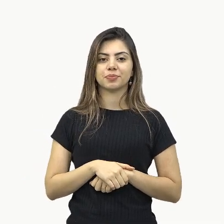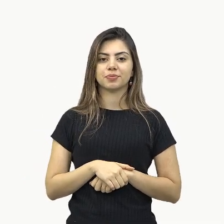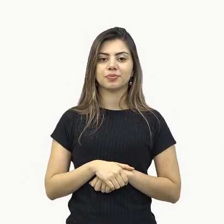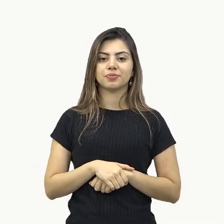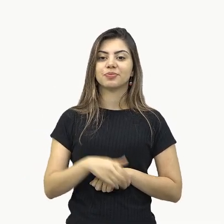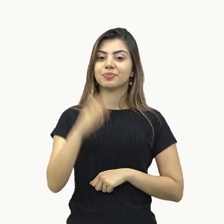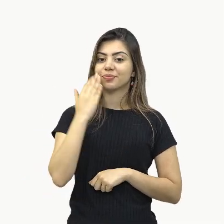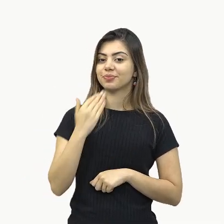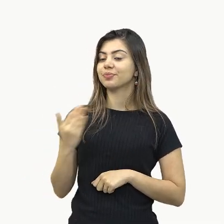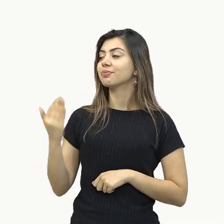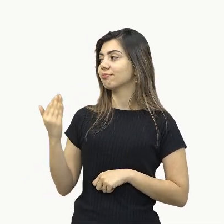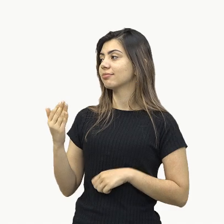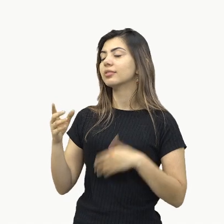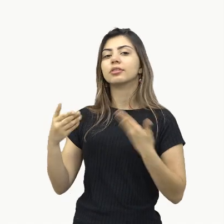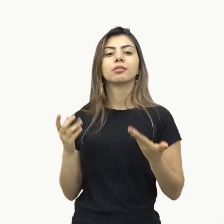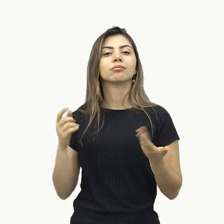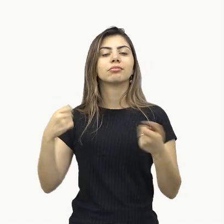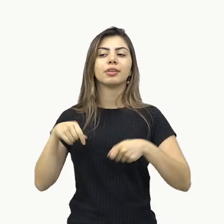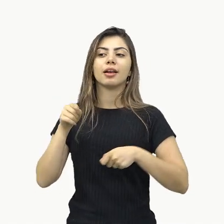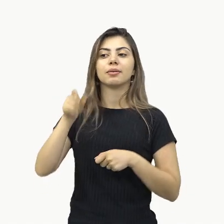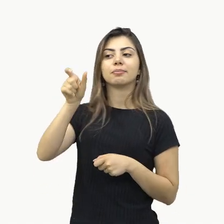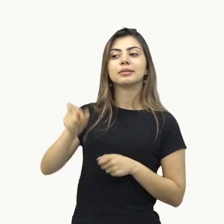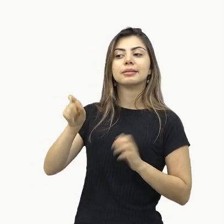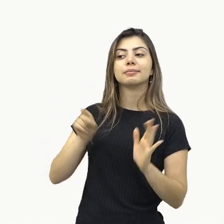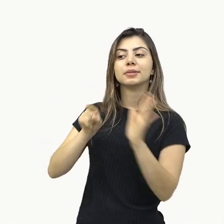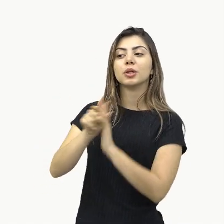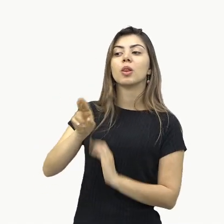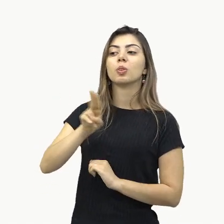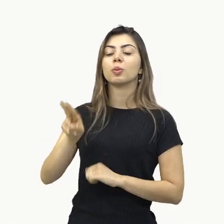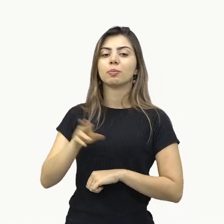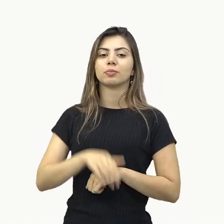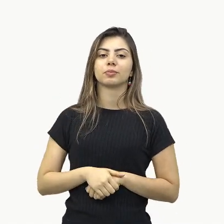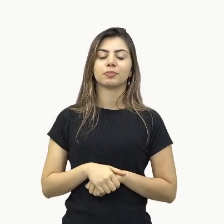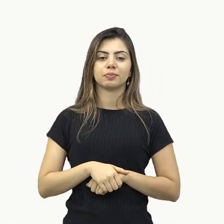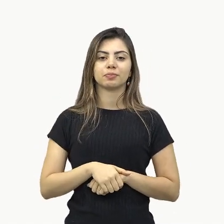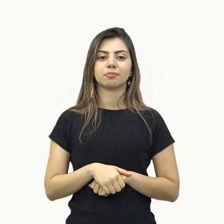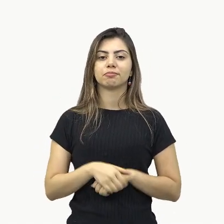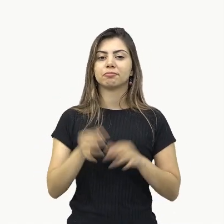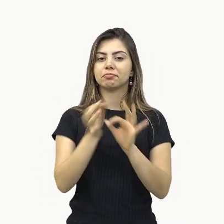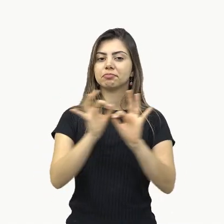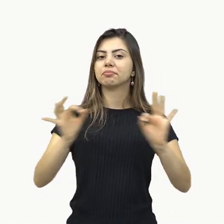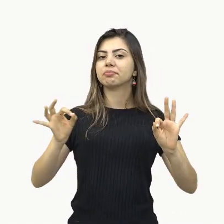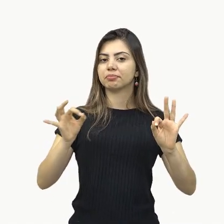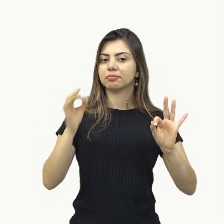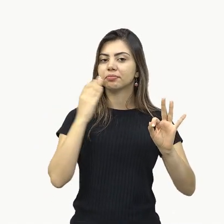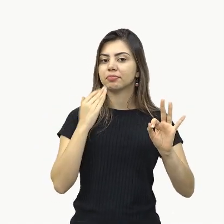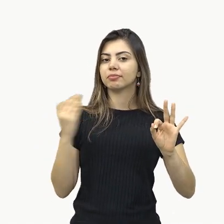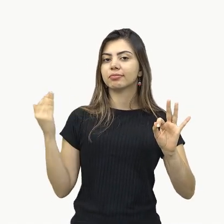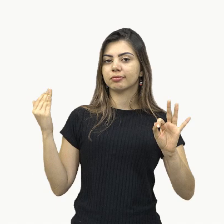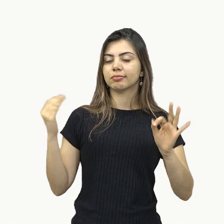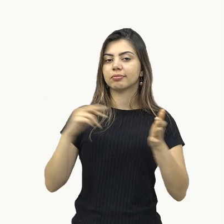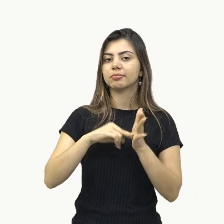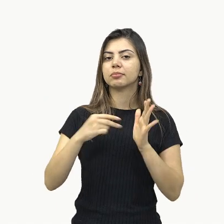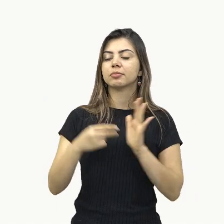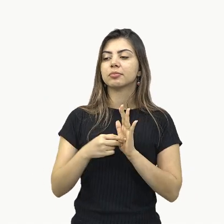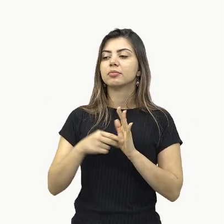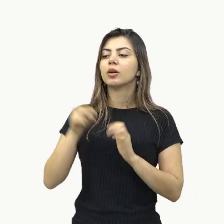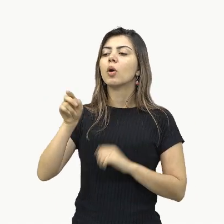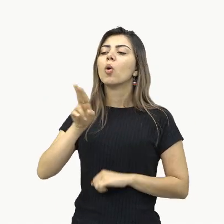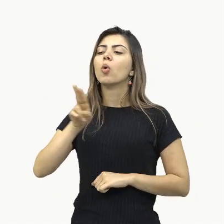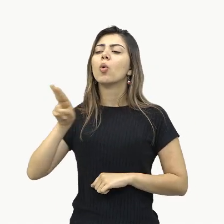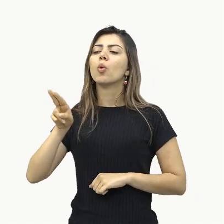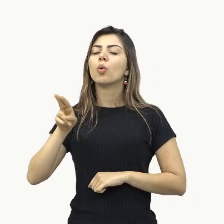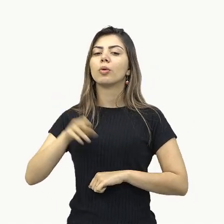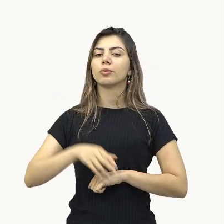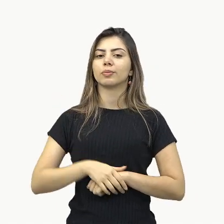Olha só, para saber o nome de alguém, então. What's your name? Qual o seu nome? What's your name? What's your name? Qual é o seu